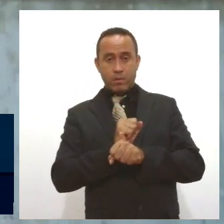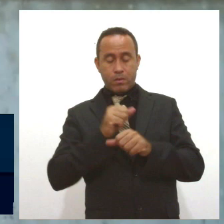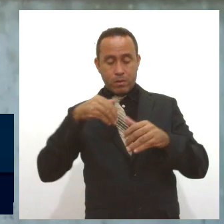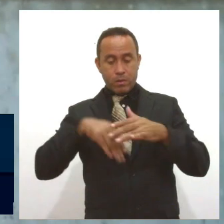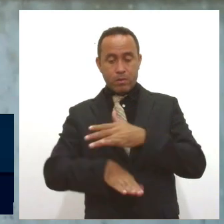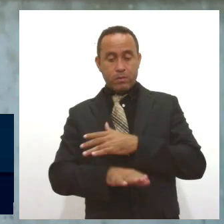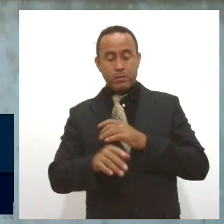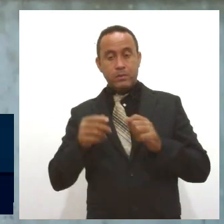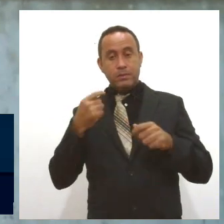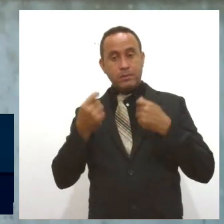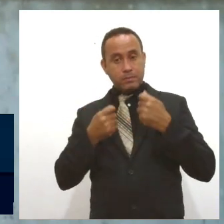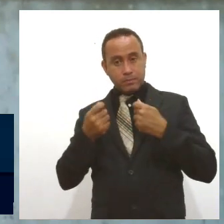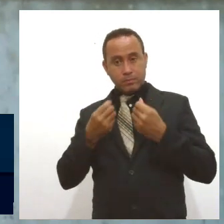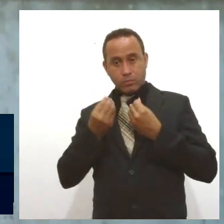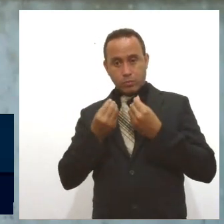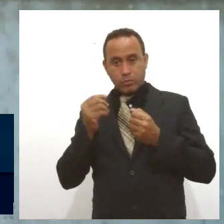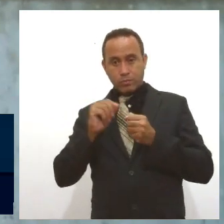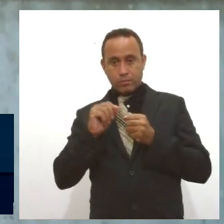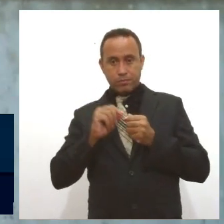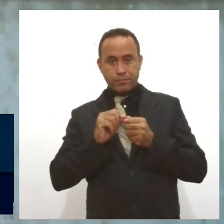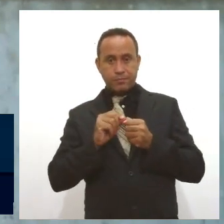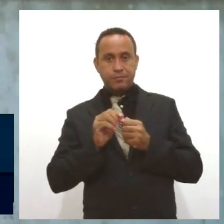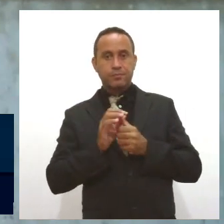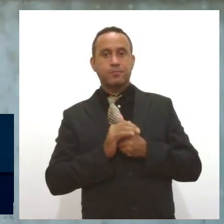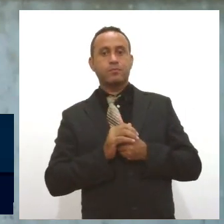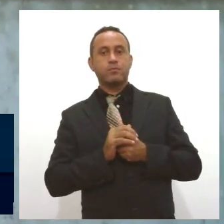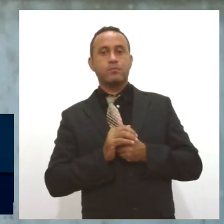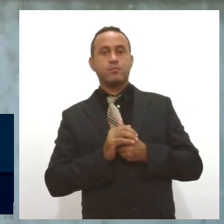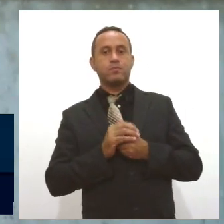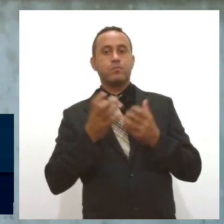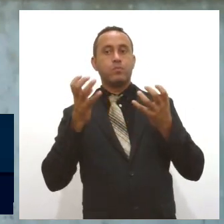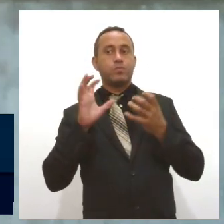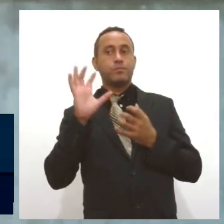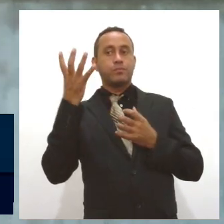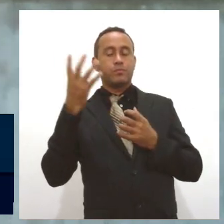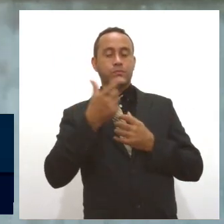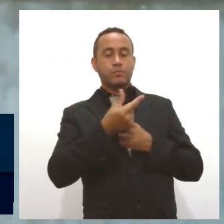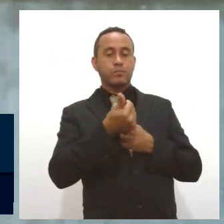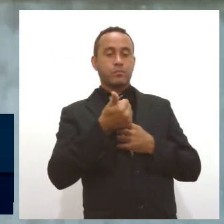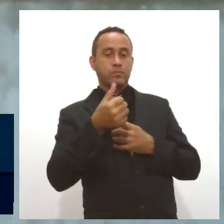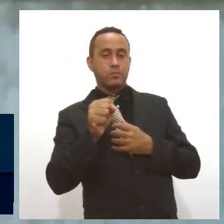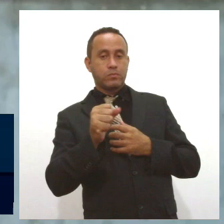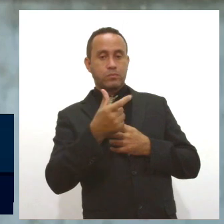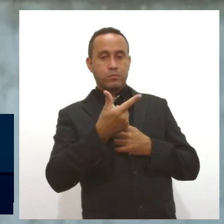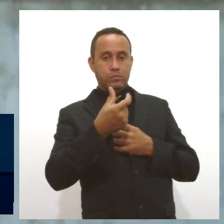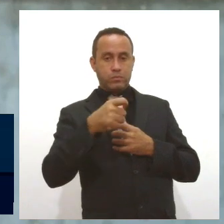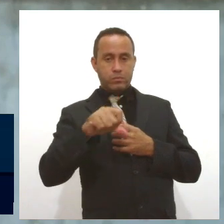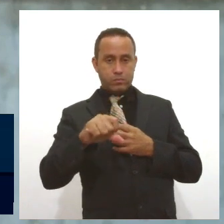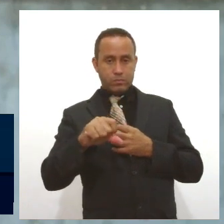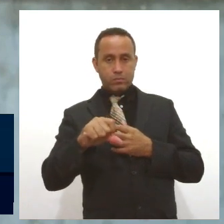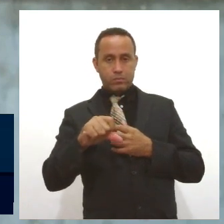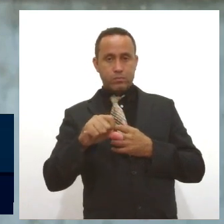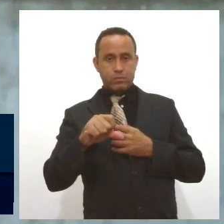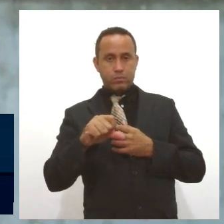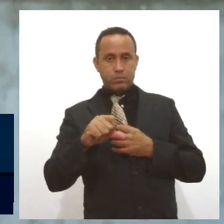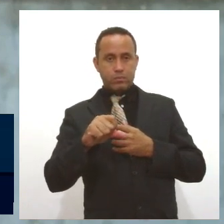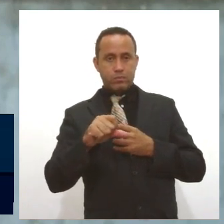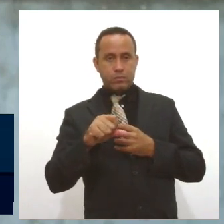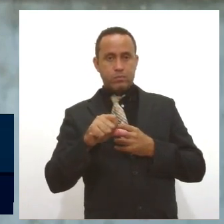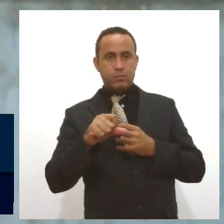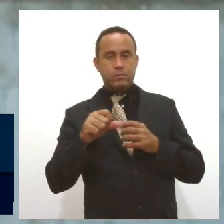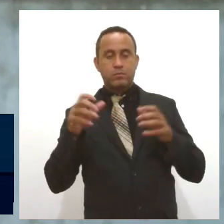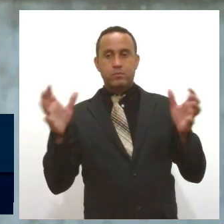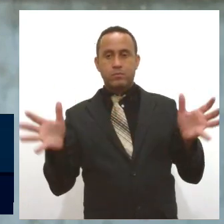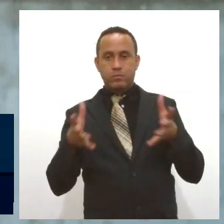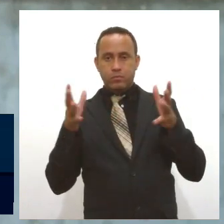subterrâneo. Ao contrário do que ocorreu em 2018, 2019, aí com o efeito do Laninha, né, porque a gente tem essa influência